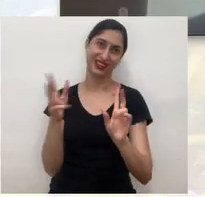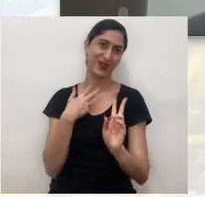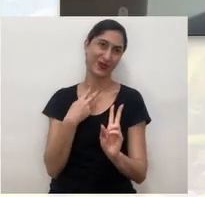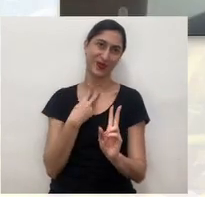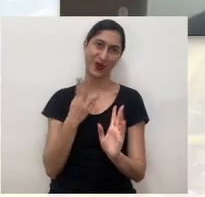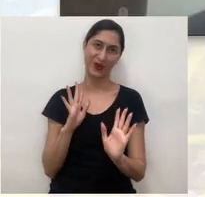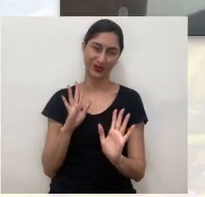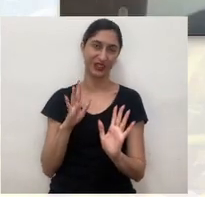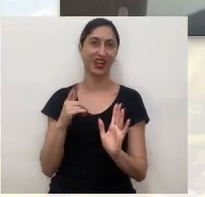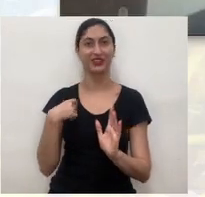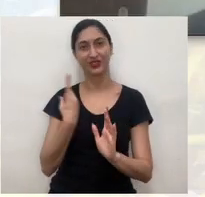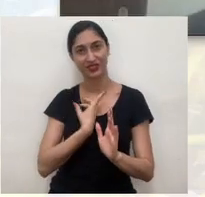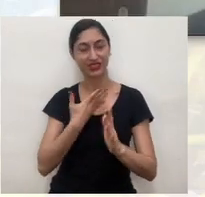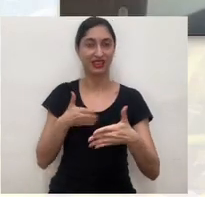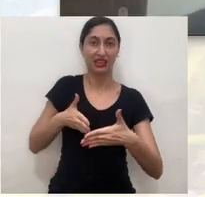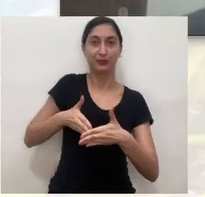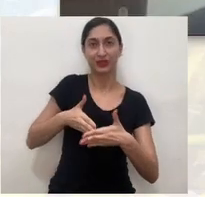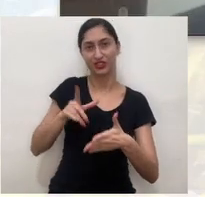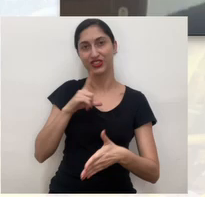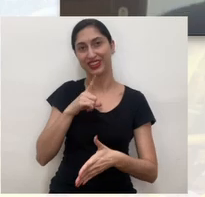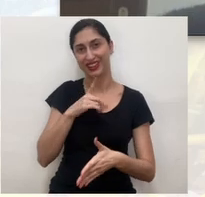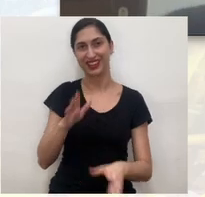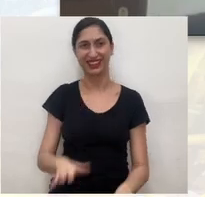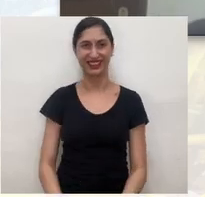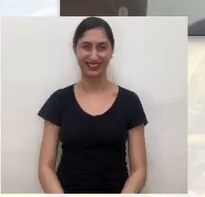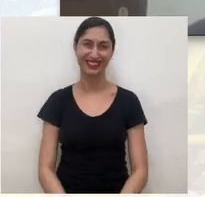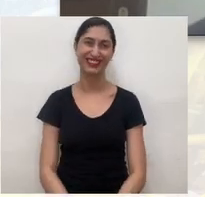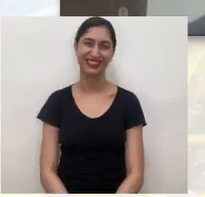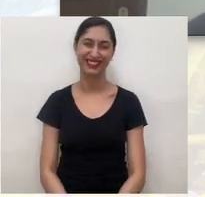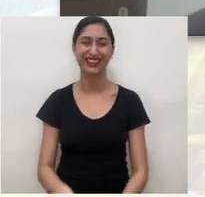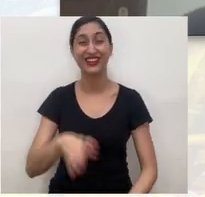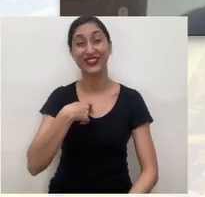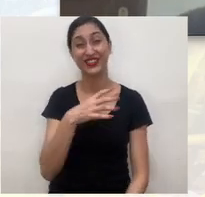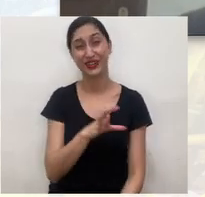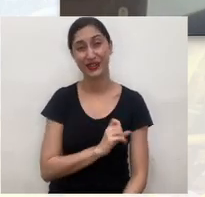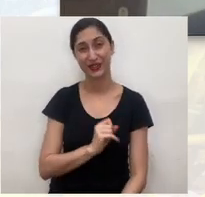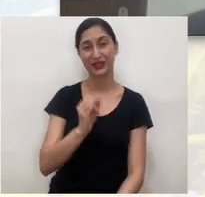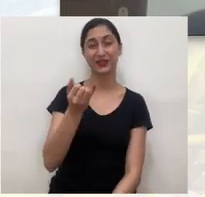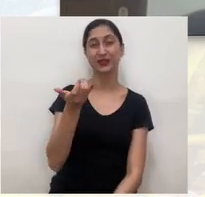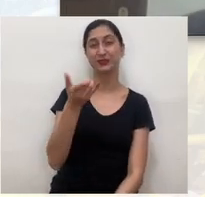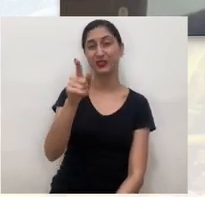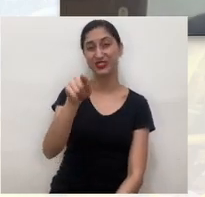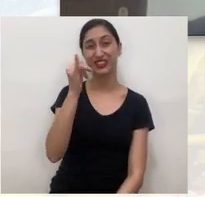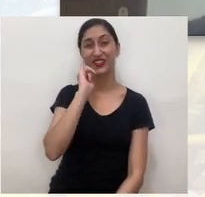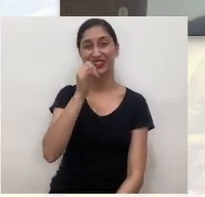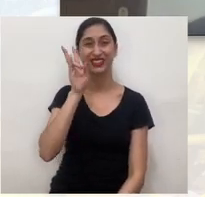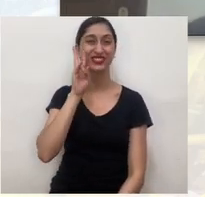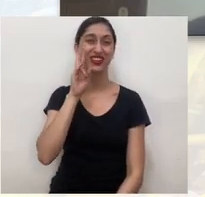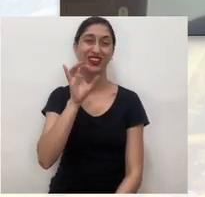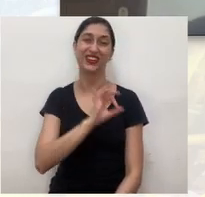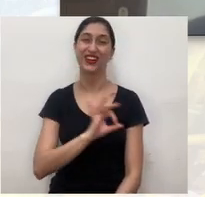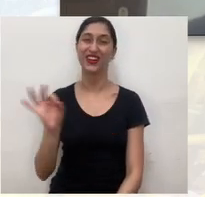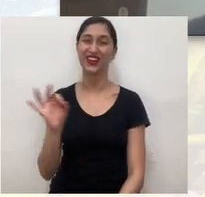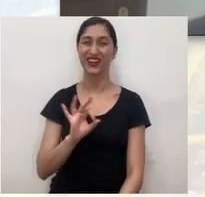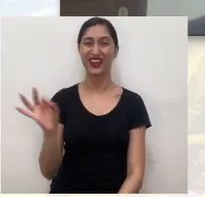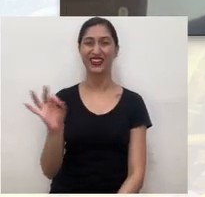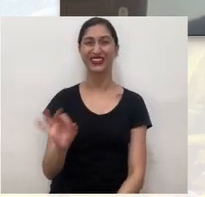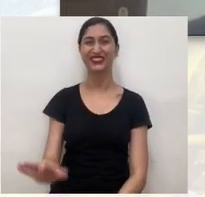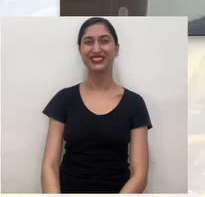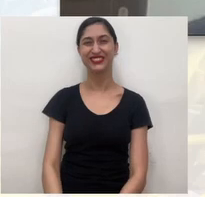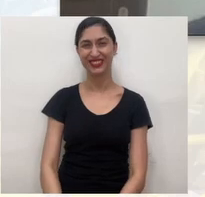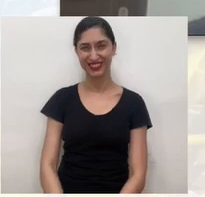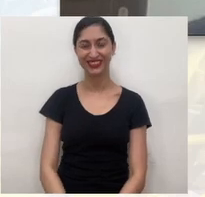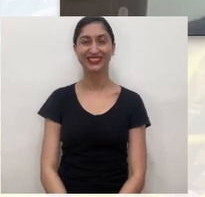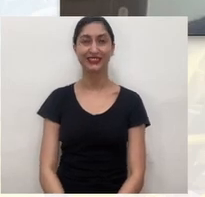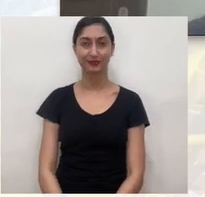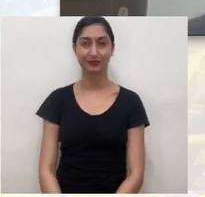Obrigada, José. Eu adoro ouvir os casos por trás dos projetos, são a melhor parte. Eu gosto de Eu contar achei. porque